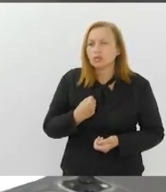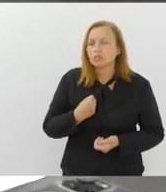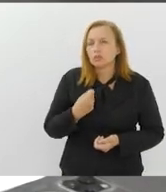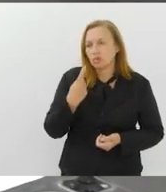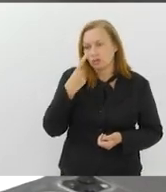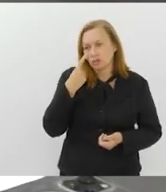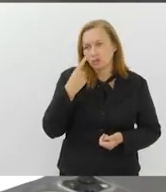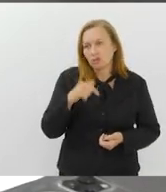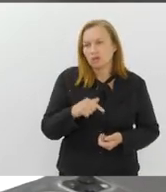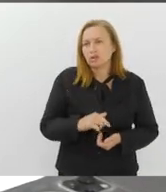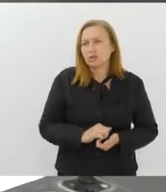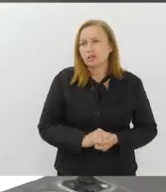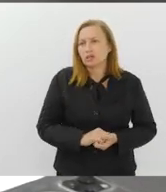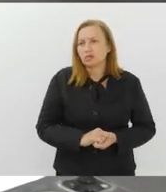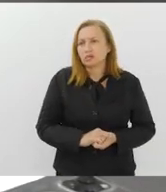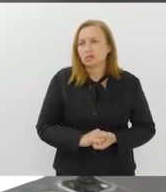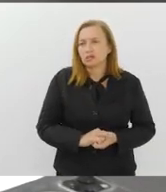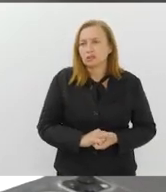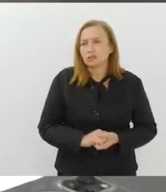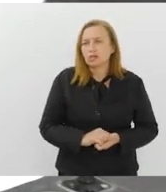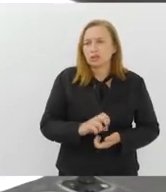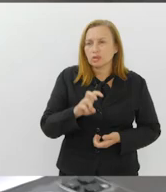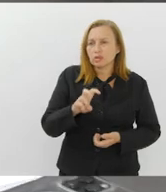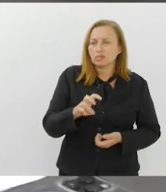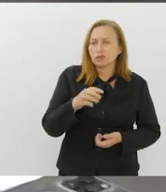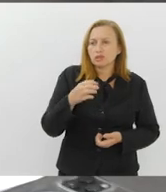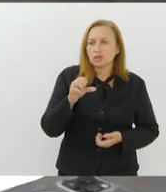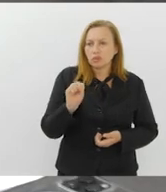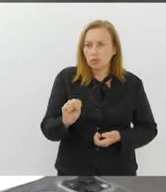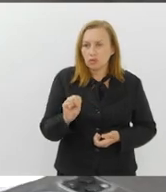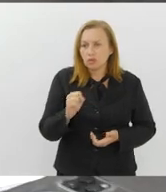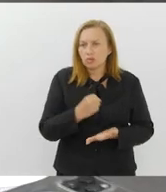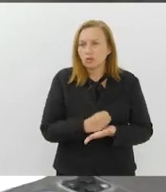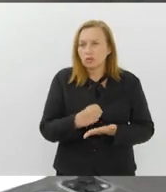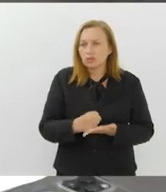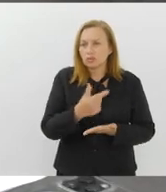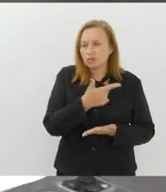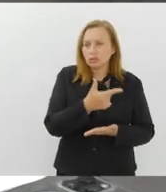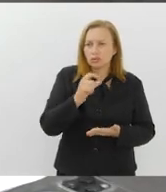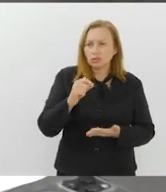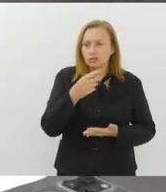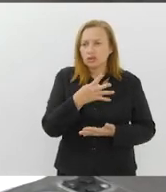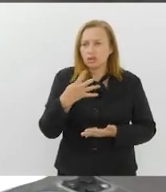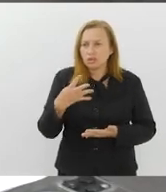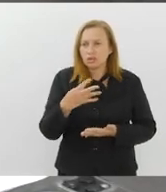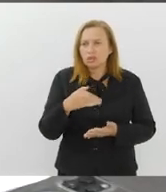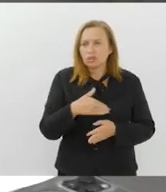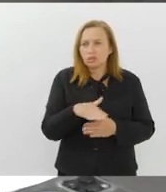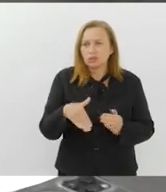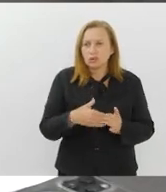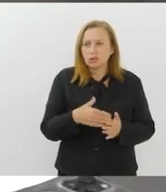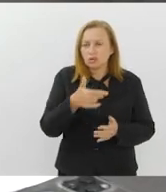aqui é que, em 58 contratos, né, em 2024, um total de